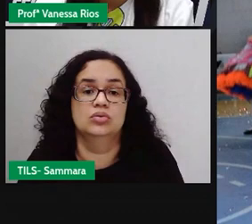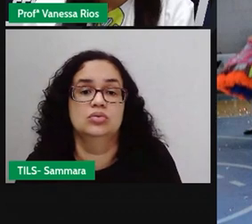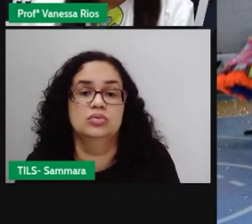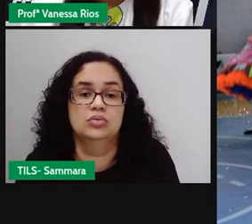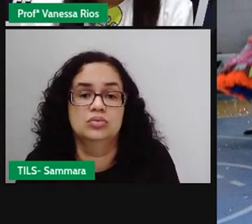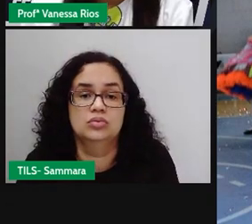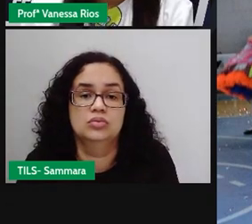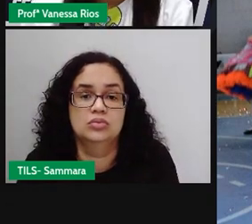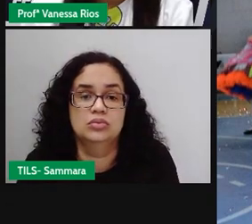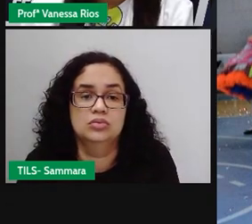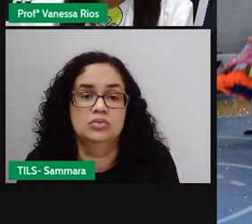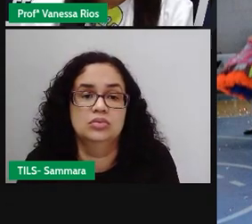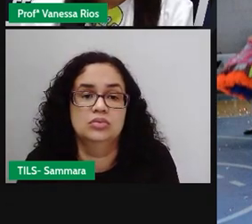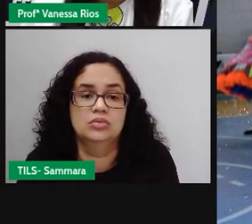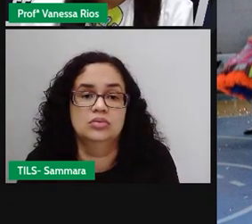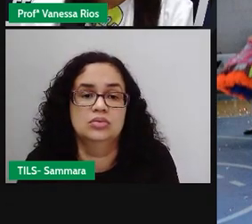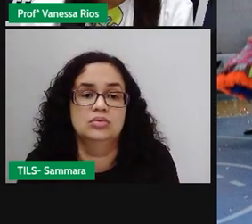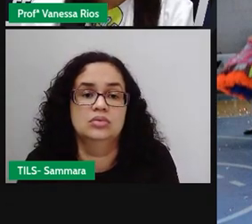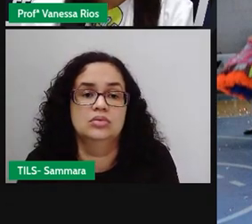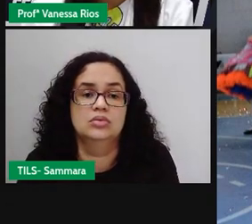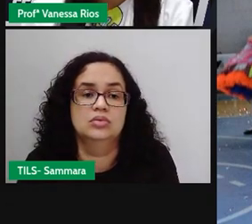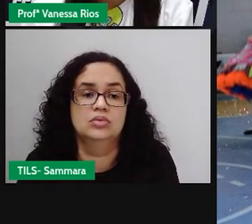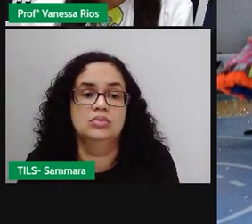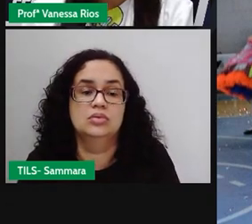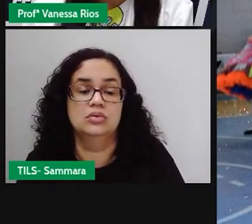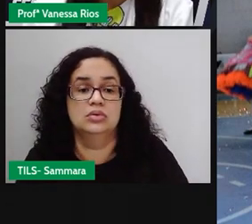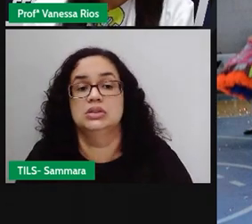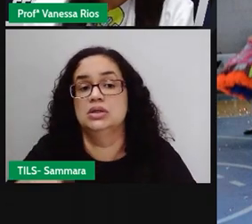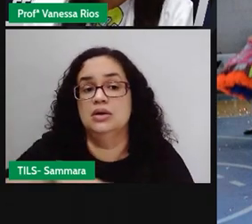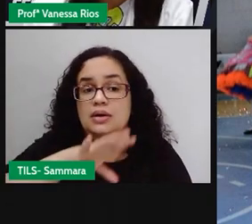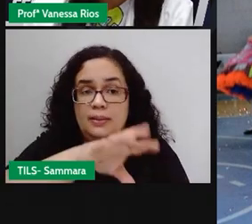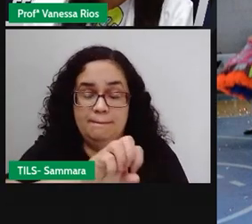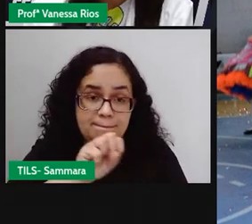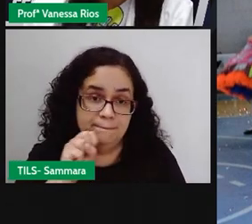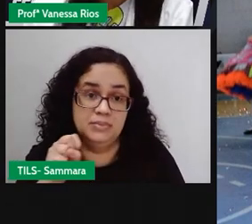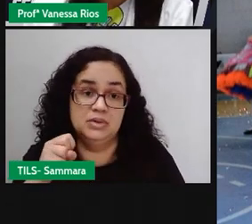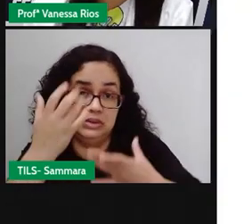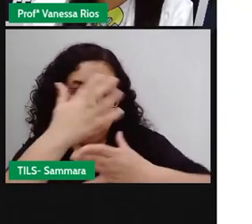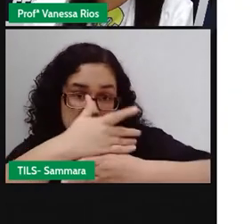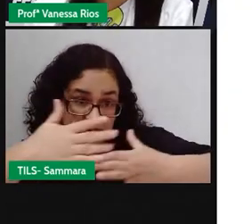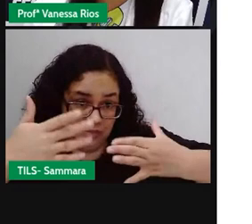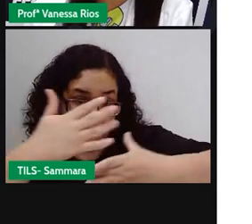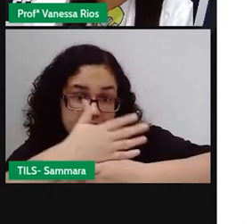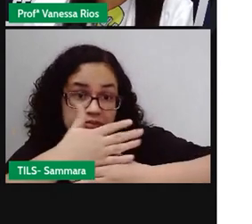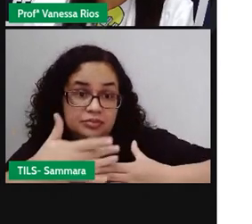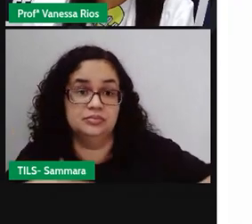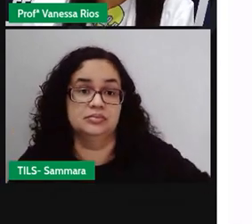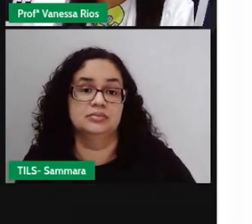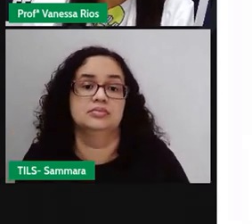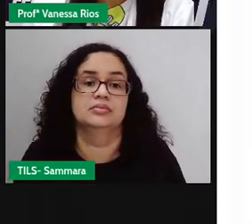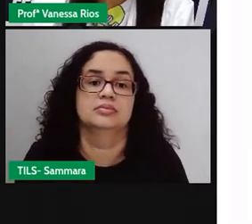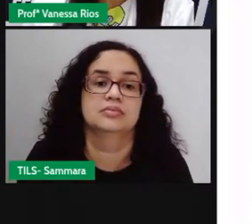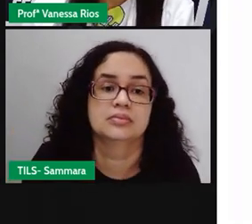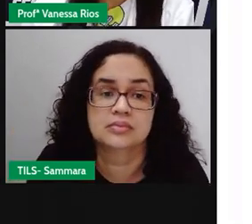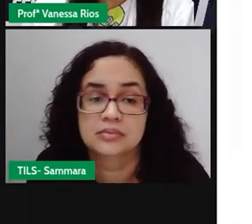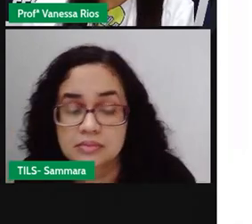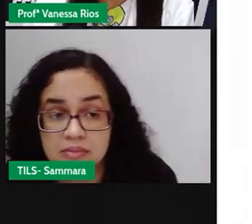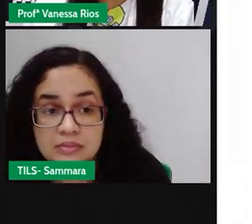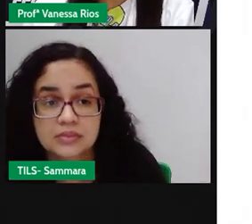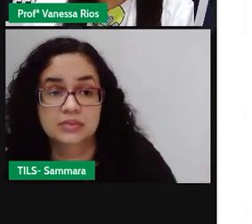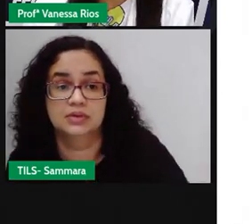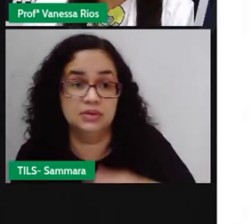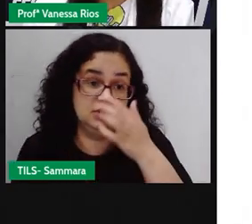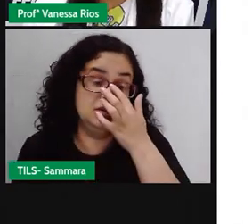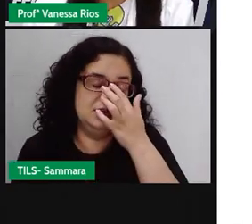patrimônios, os patrimônios imateriais da cidade. E aí